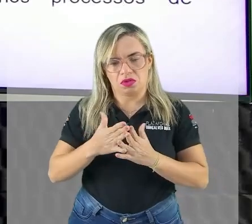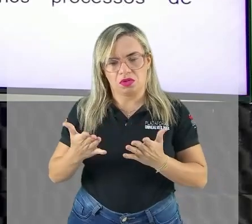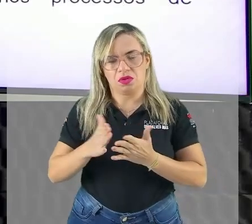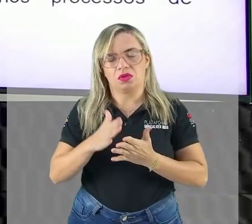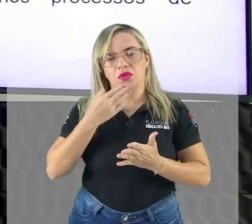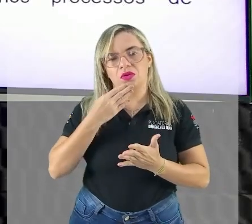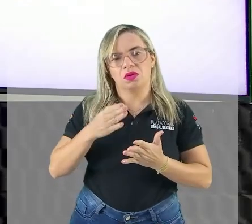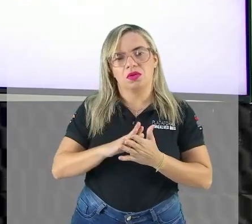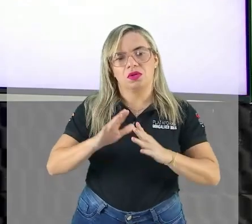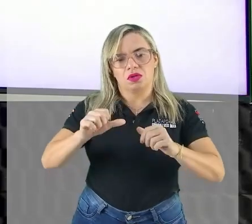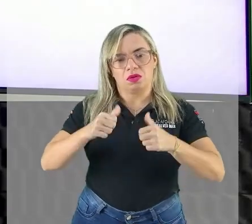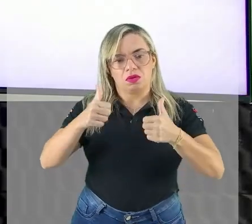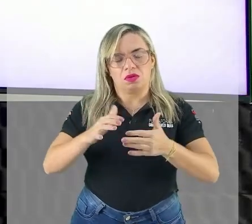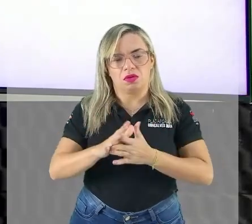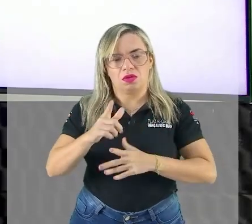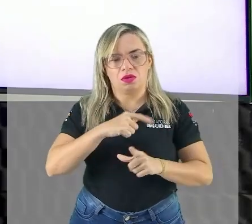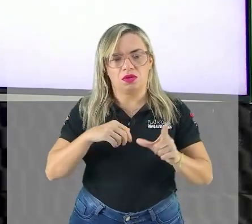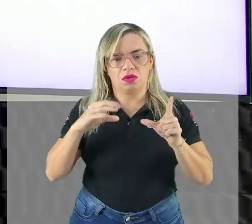aqui no enunciado.